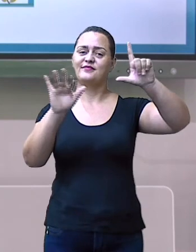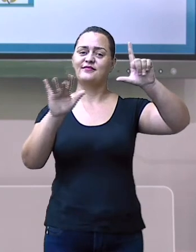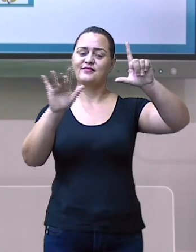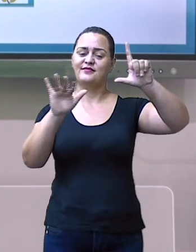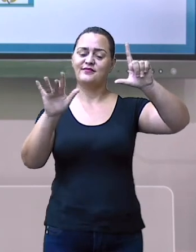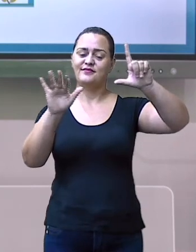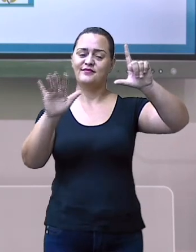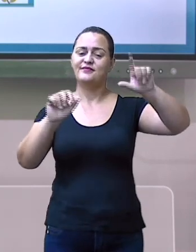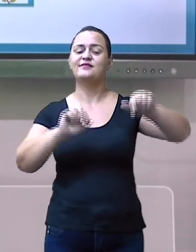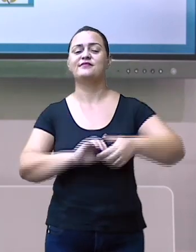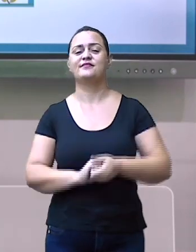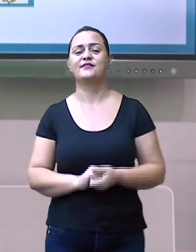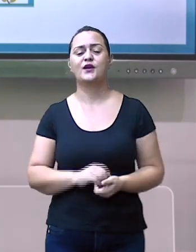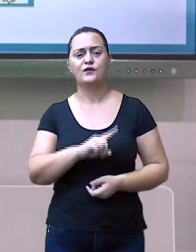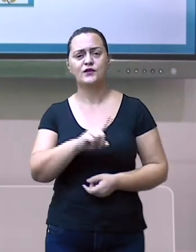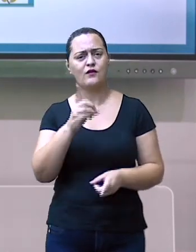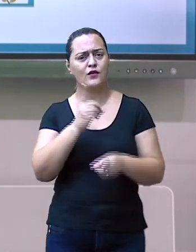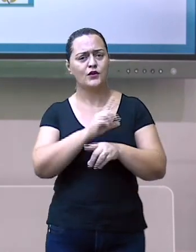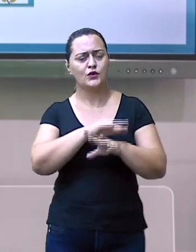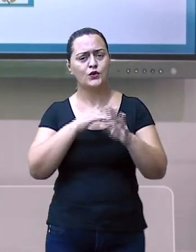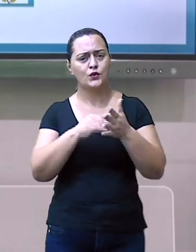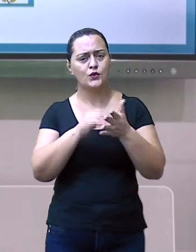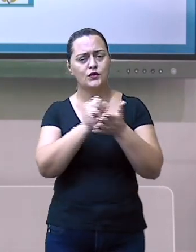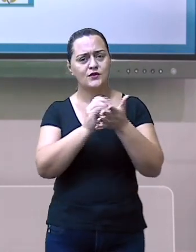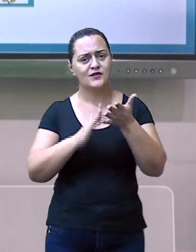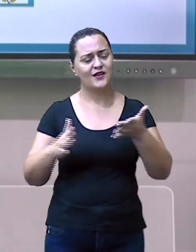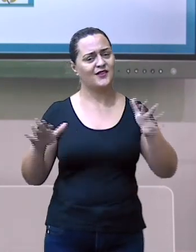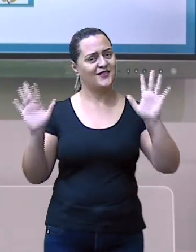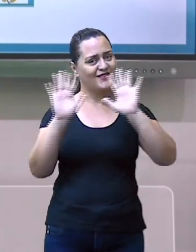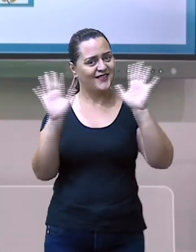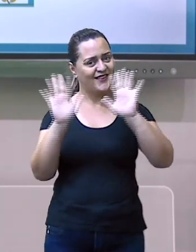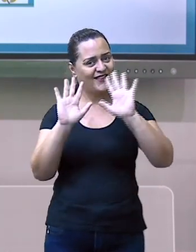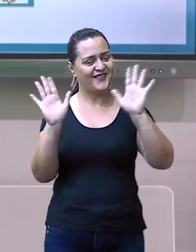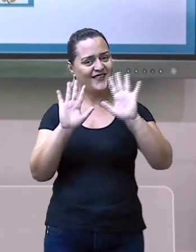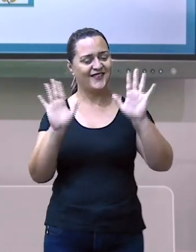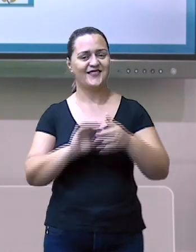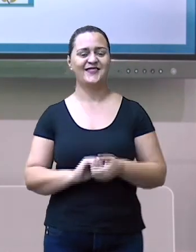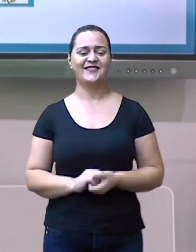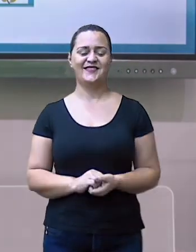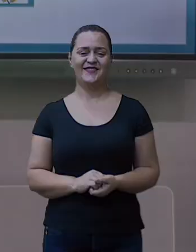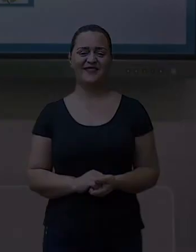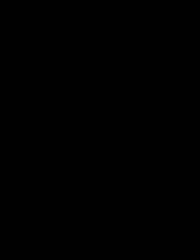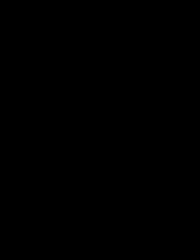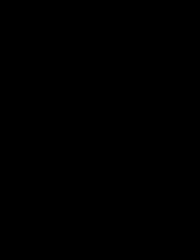você será direcionado. Até a próxima, pessoal! Espero por vocês!